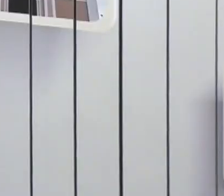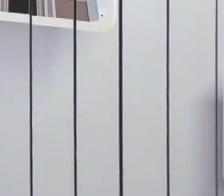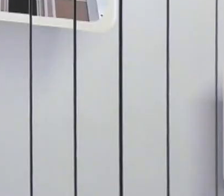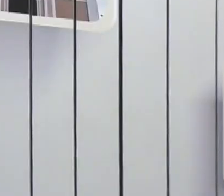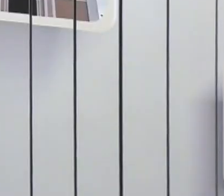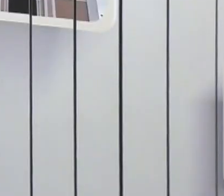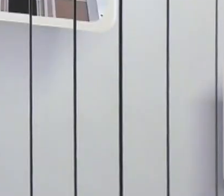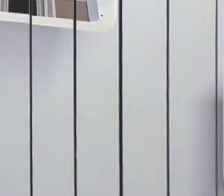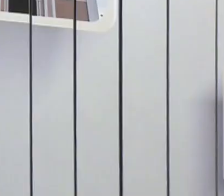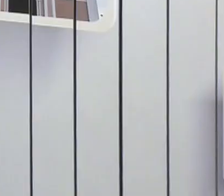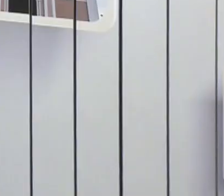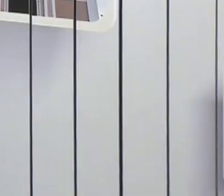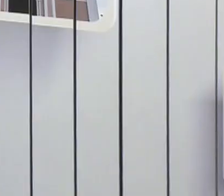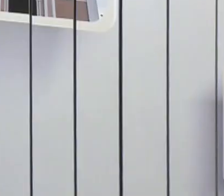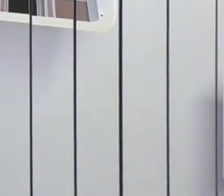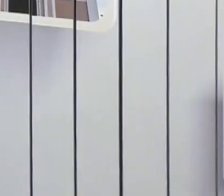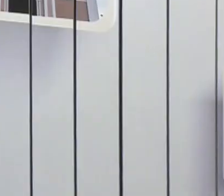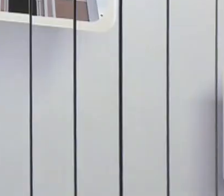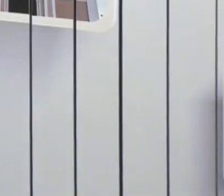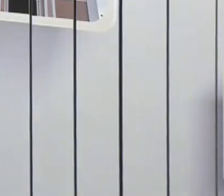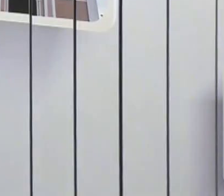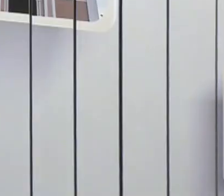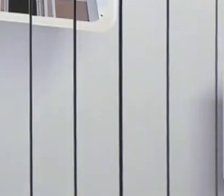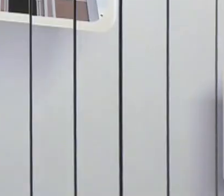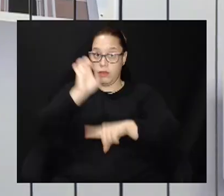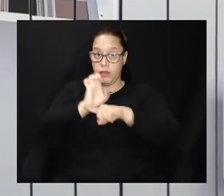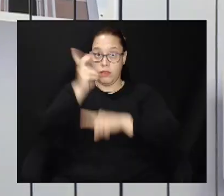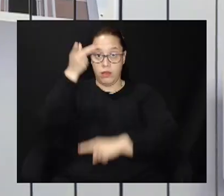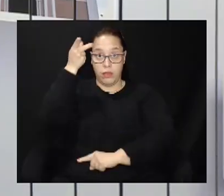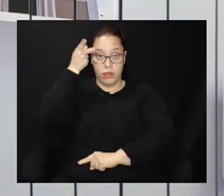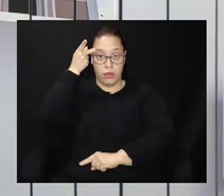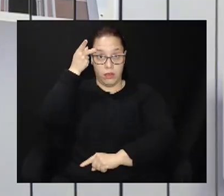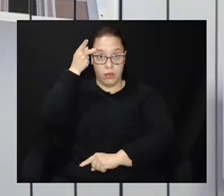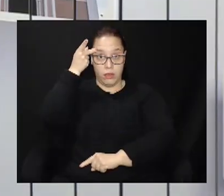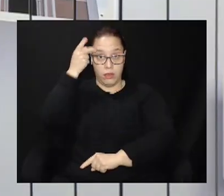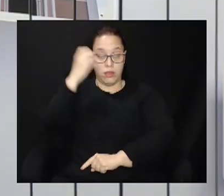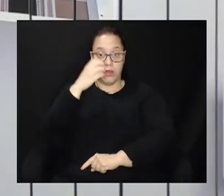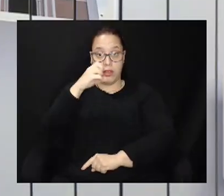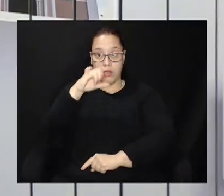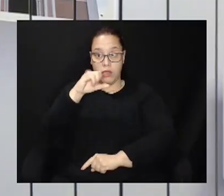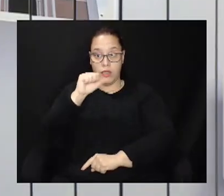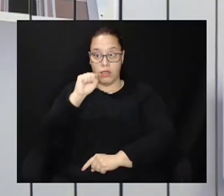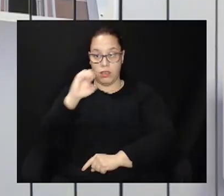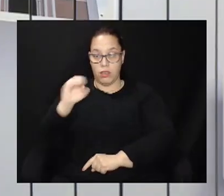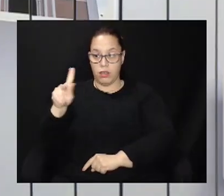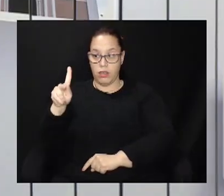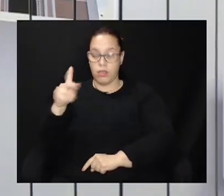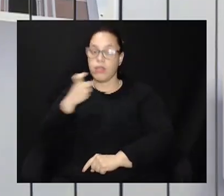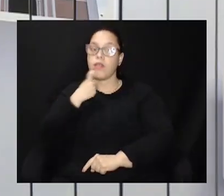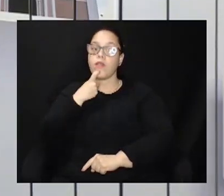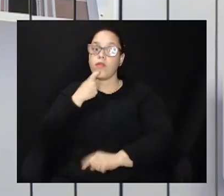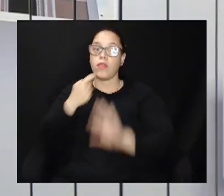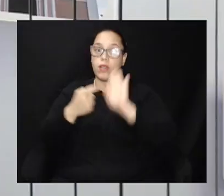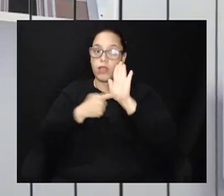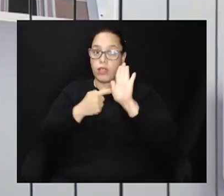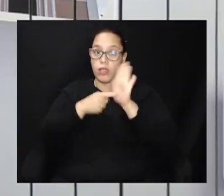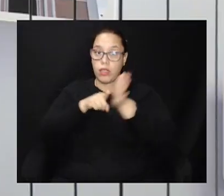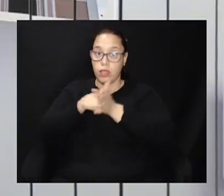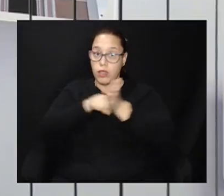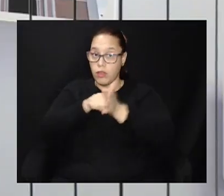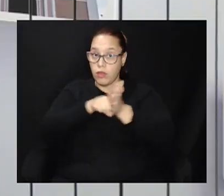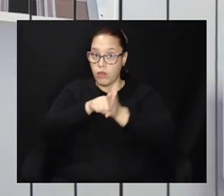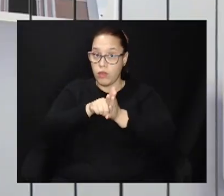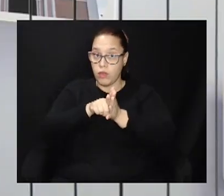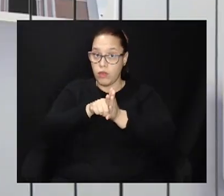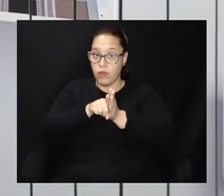O Centro das Indústrias do Estado de São Paulo, a Ciesp Regional Campinas, apresentou uma pesquisa de sondagem